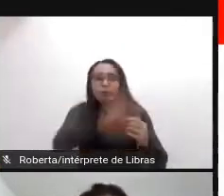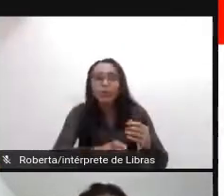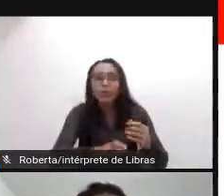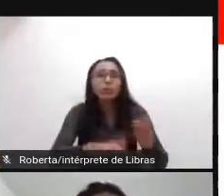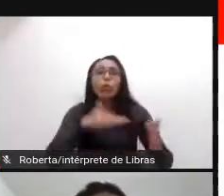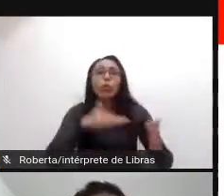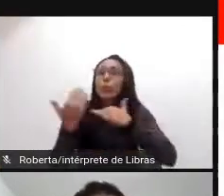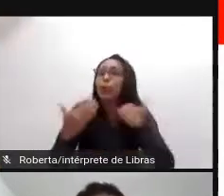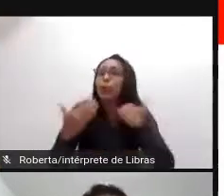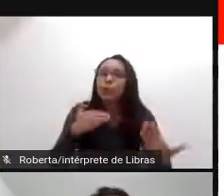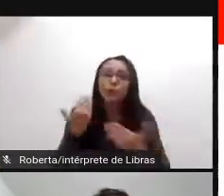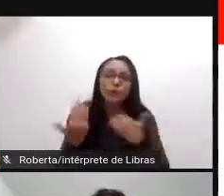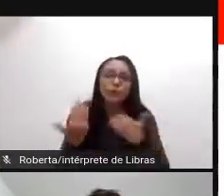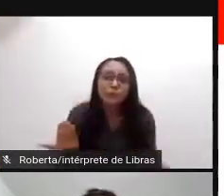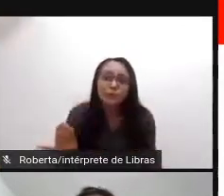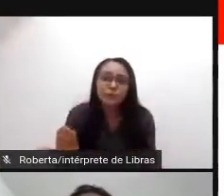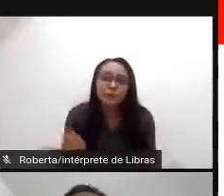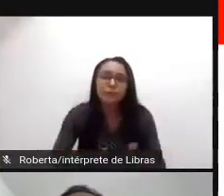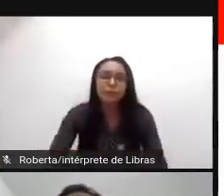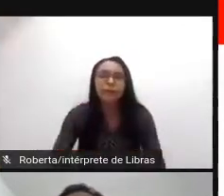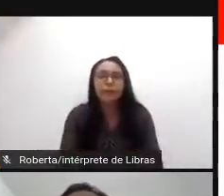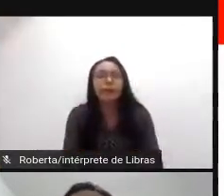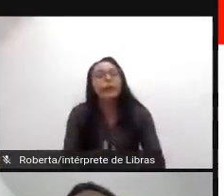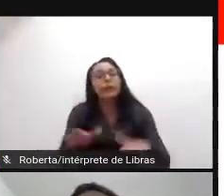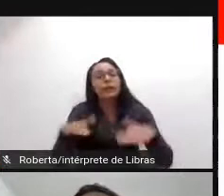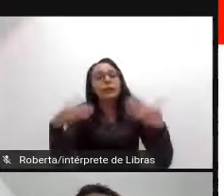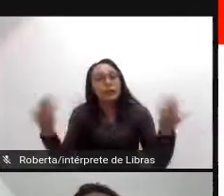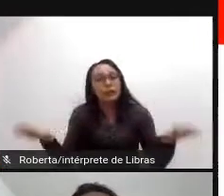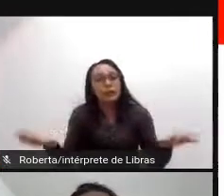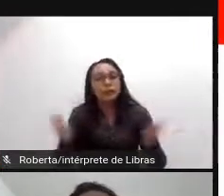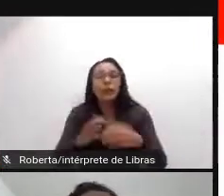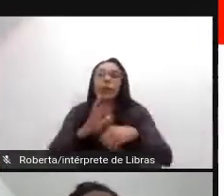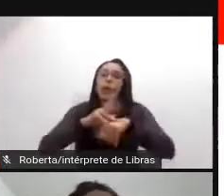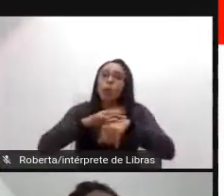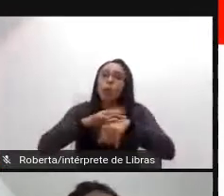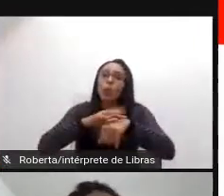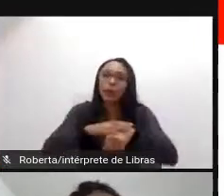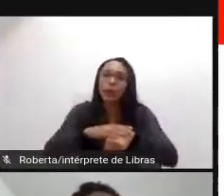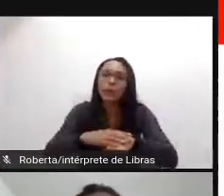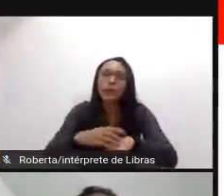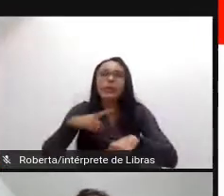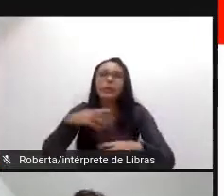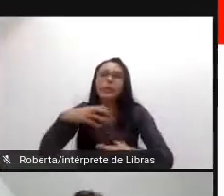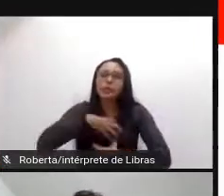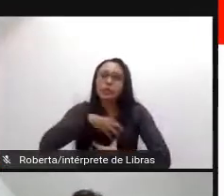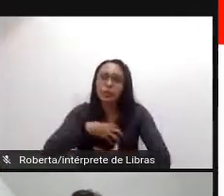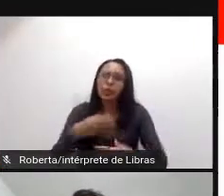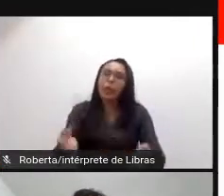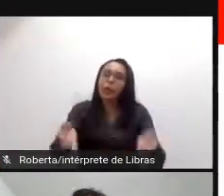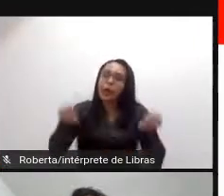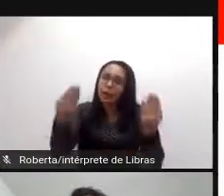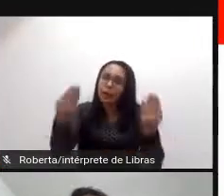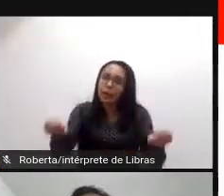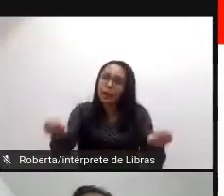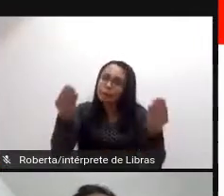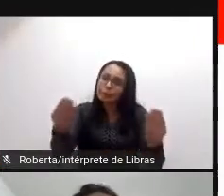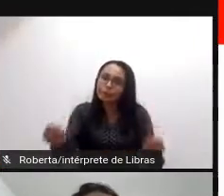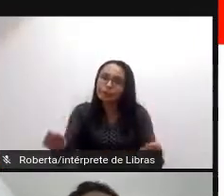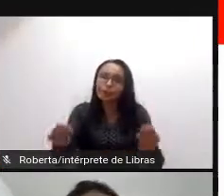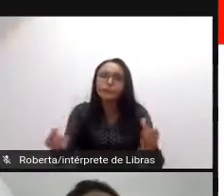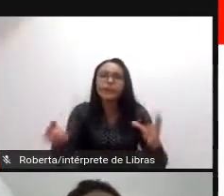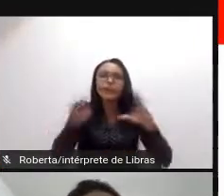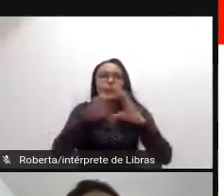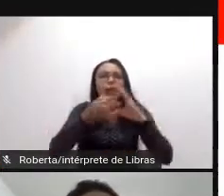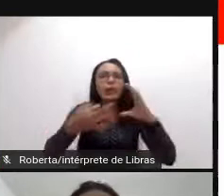ou seja, à morte. Então, é uma doença que tem os seus sintomas leves, podendo ser caracterizada como apenas